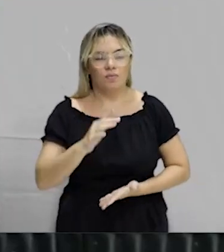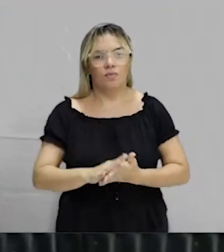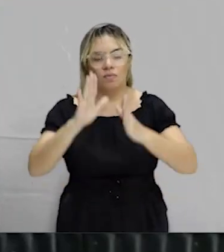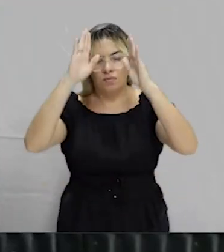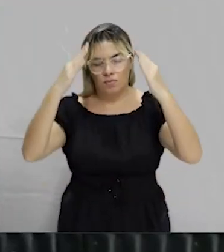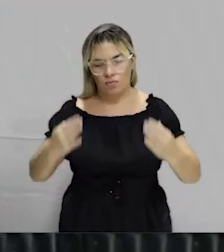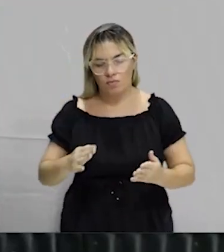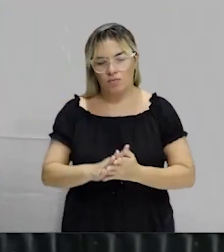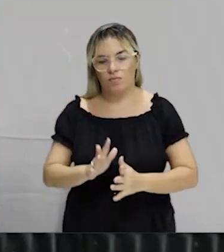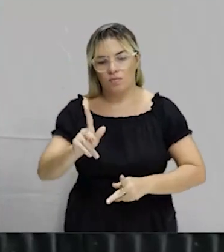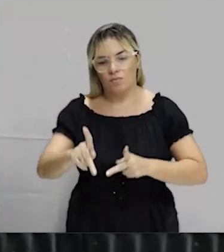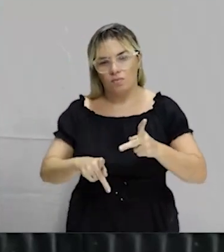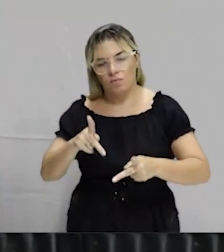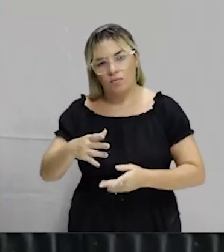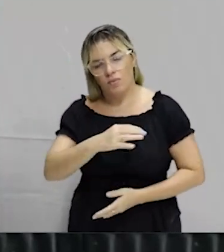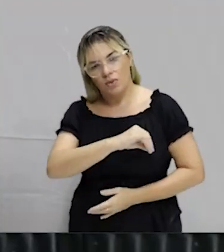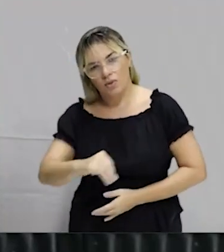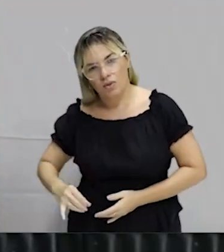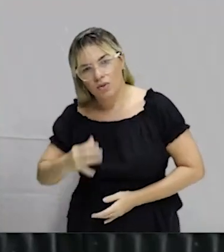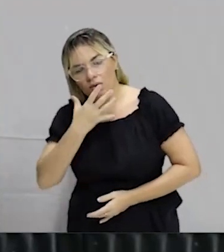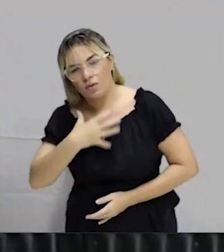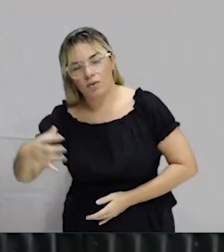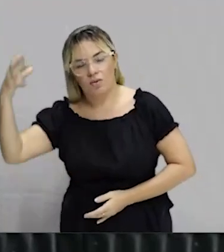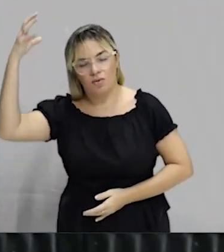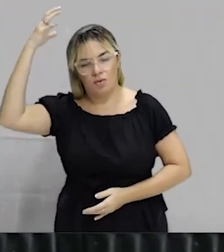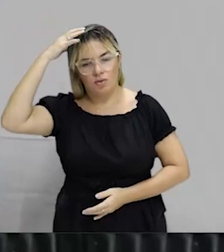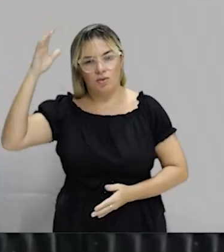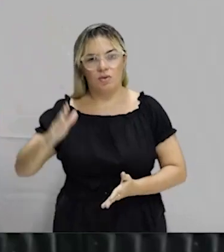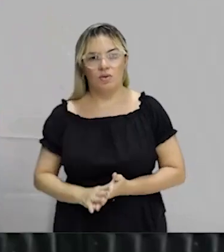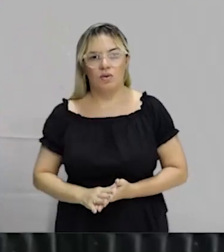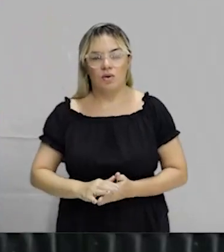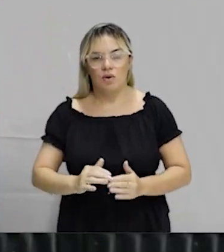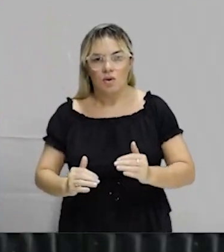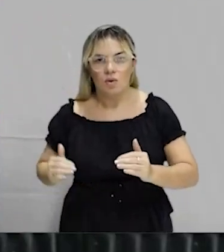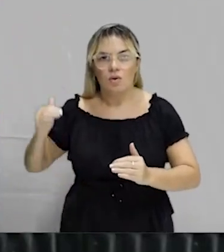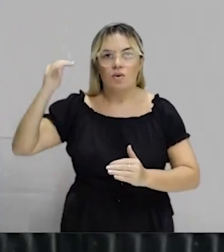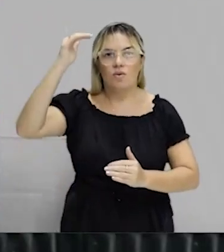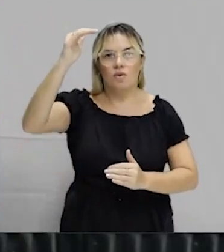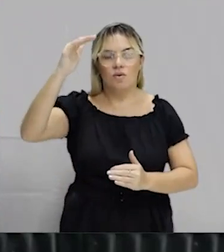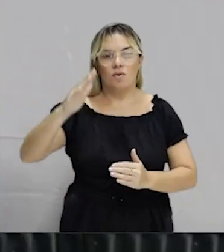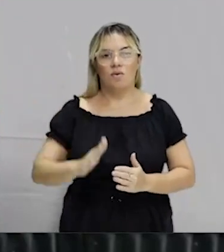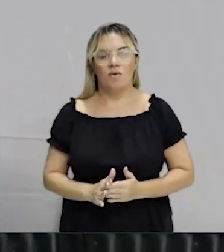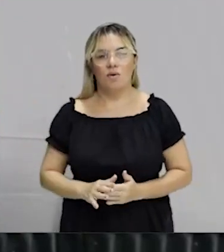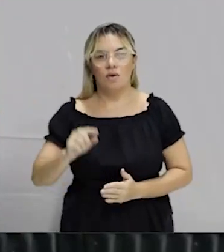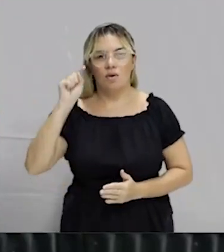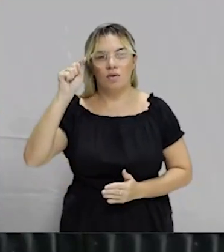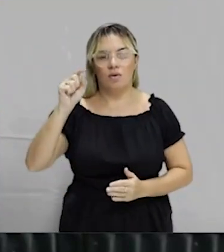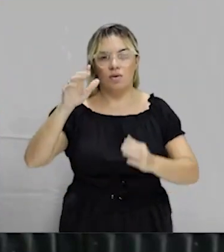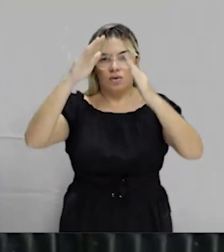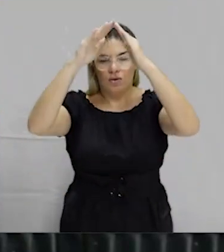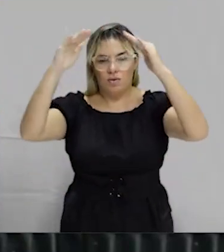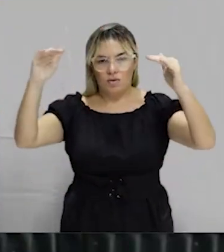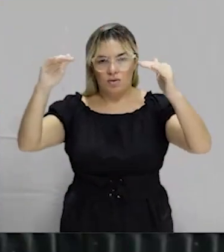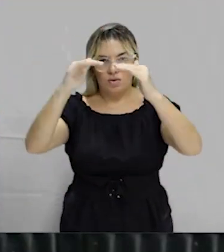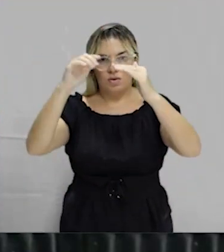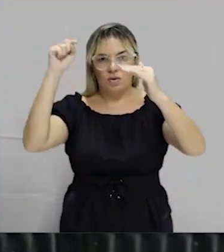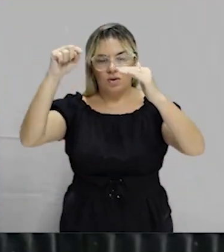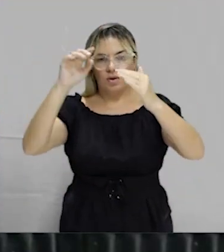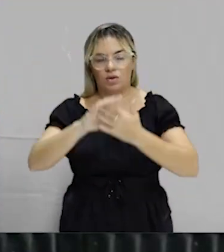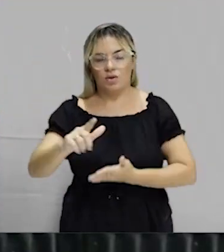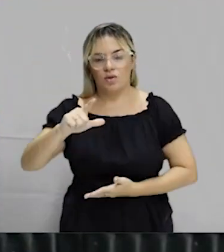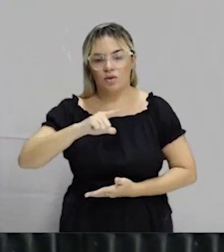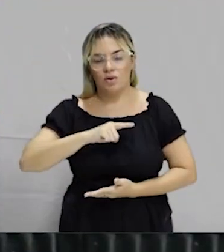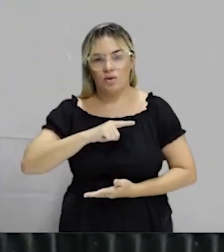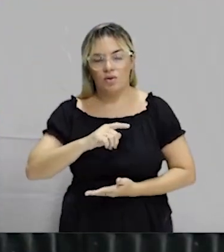da sociedade do Império Persa, no topo da pirâmide, nós iremos colocar quem? Nós iremos